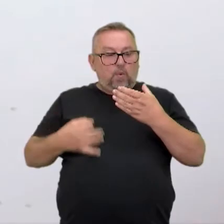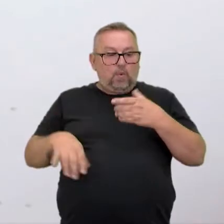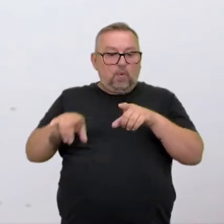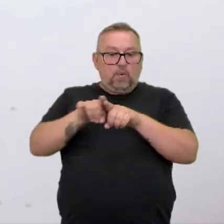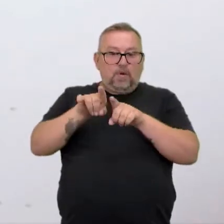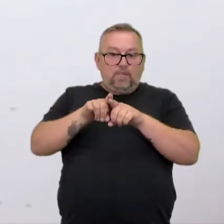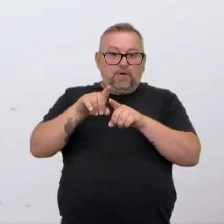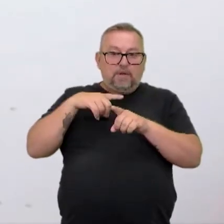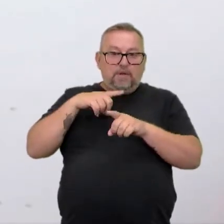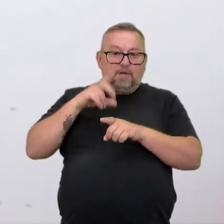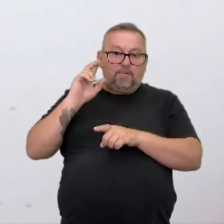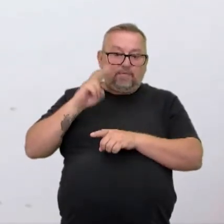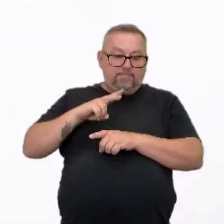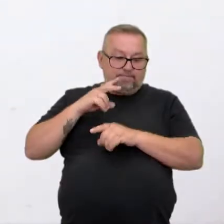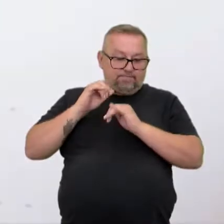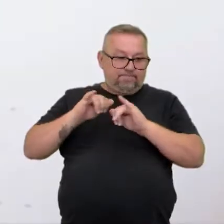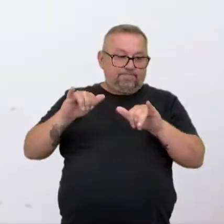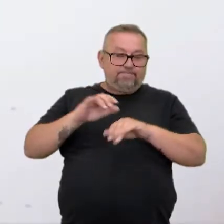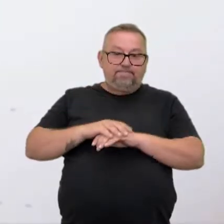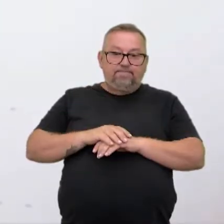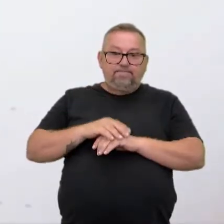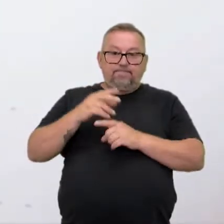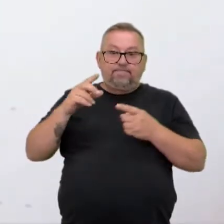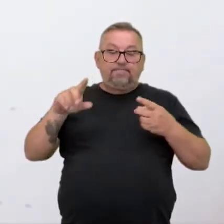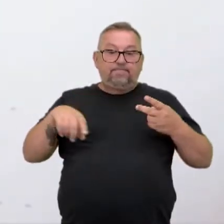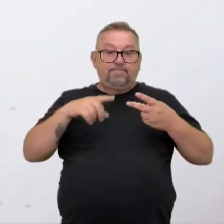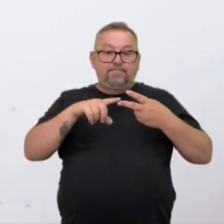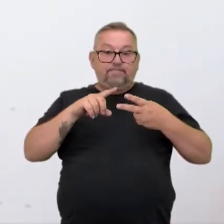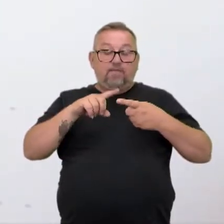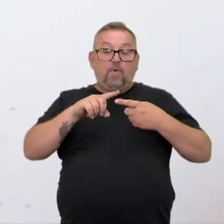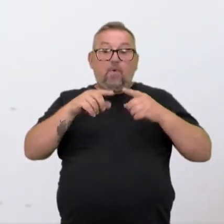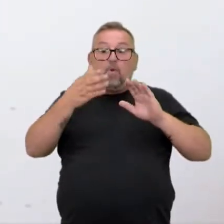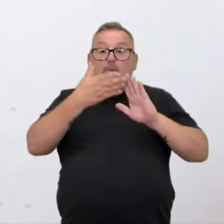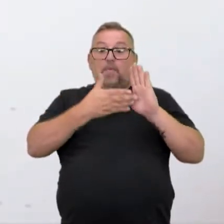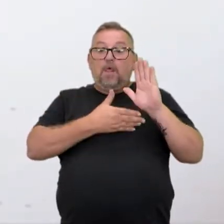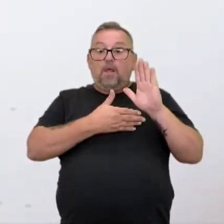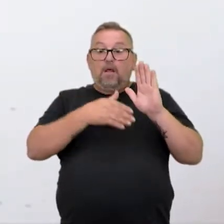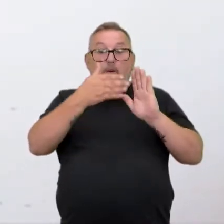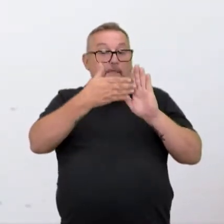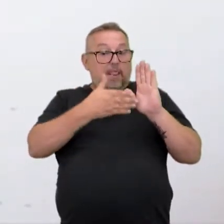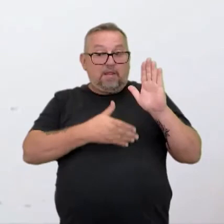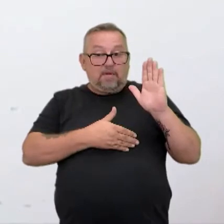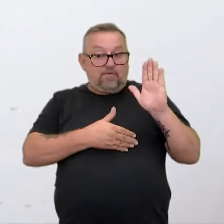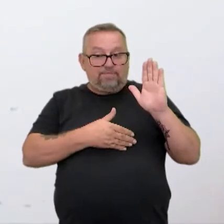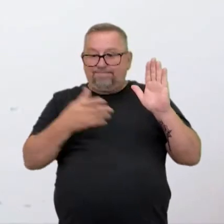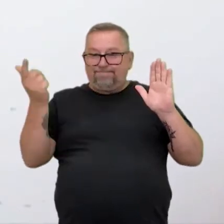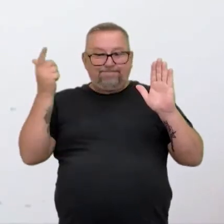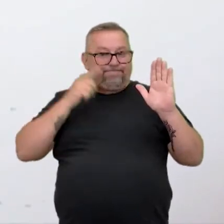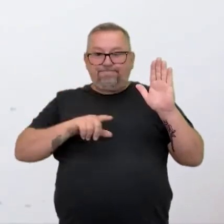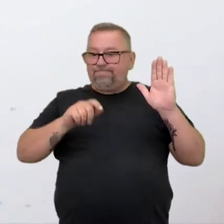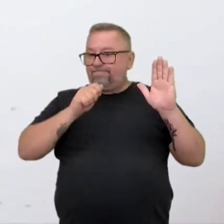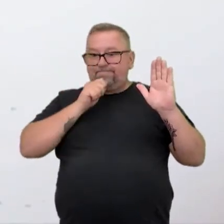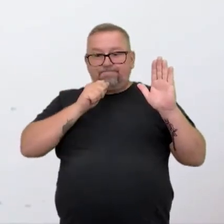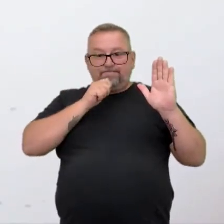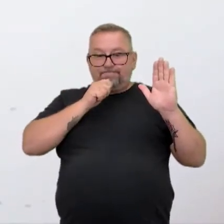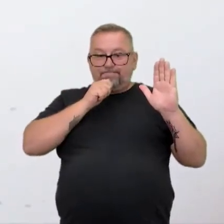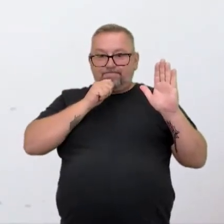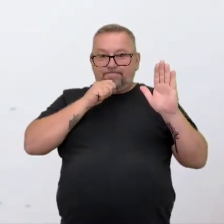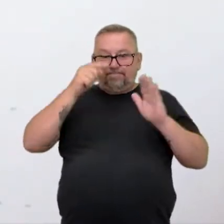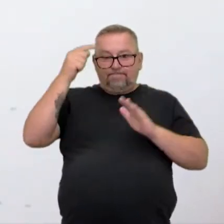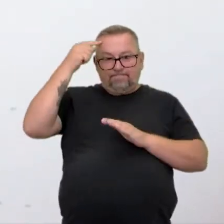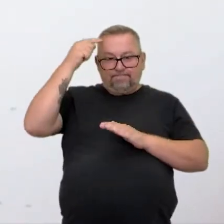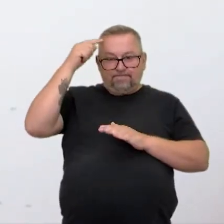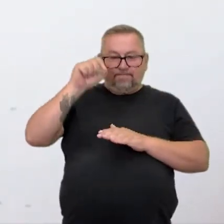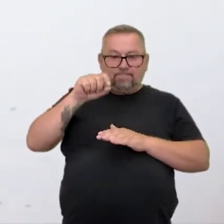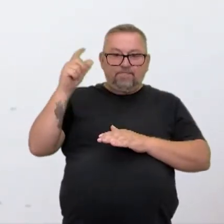vai entender a mensagem final. O segundo ponto é o planejamento. Sem planejamento, você não conseguirá passar a ideia que